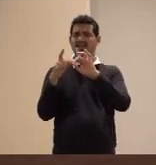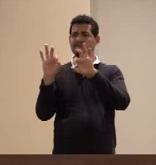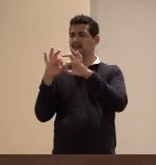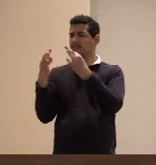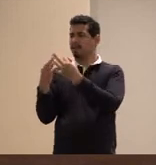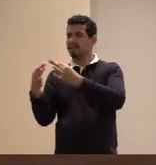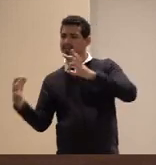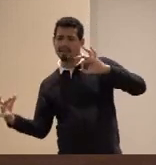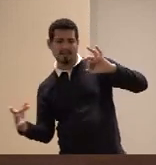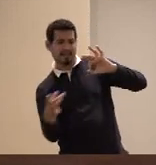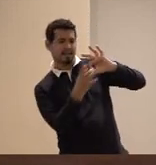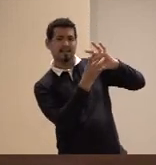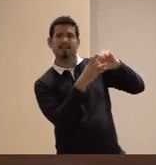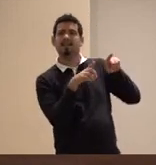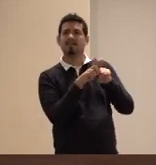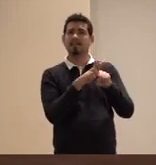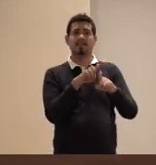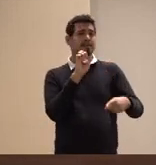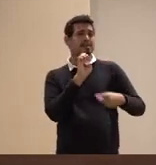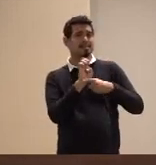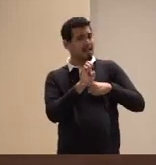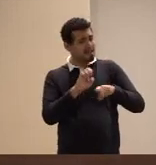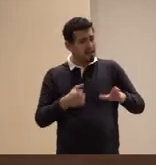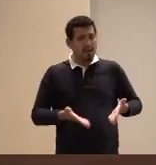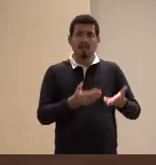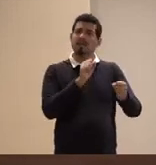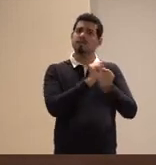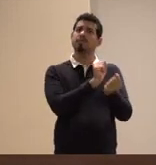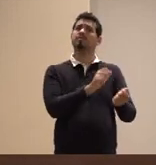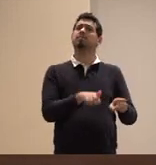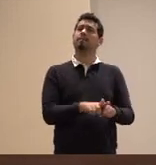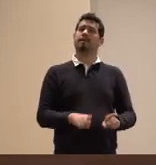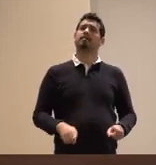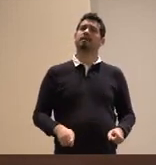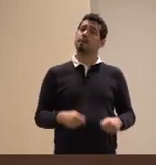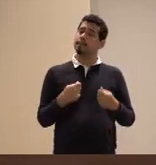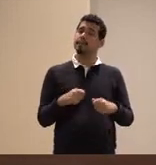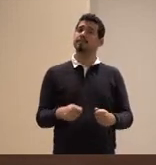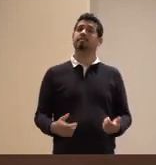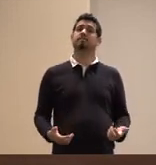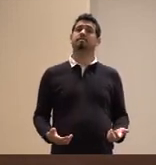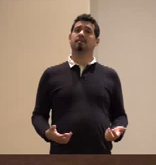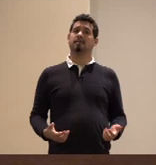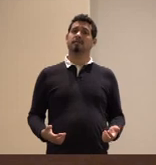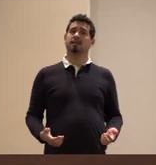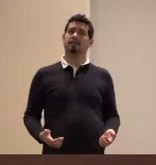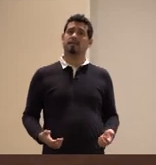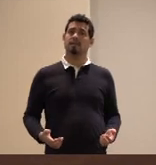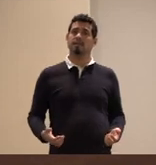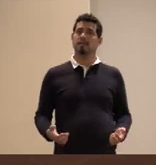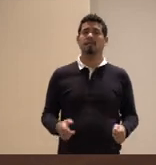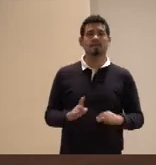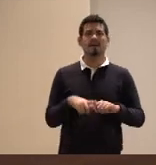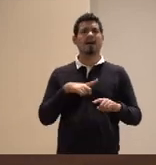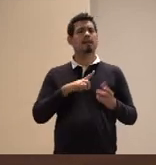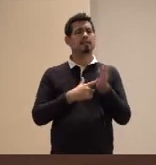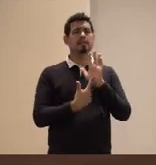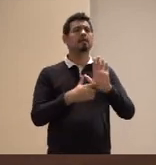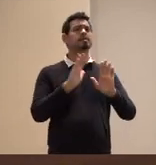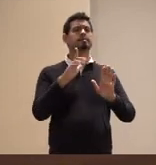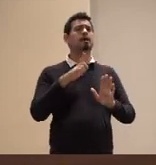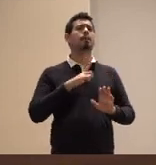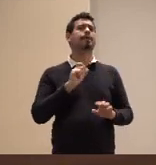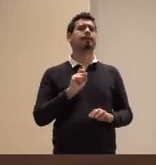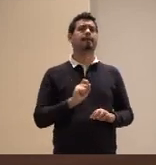essas famílias sejam protegidas e o Estado esteja lá onde elas precisam. E aí que nós tivemos,